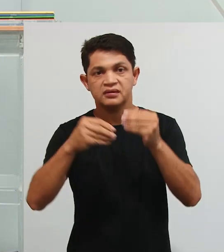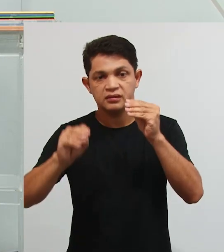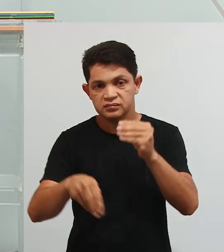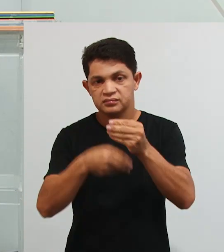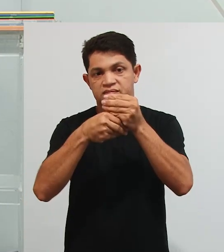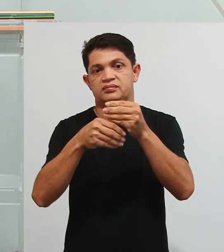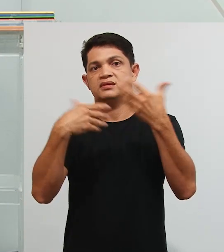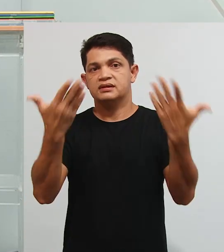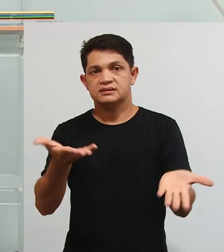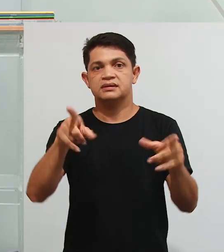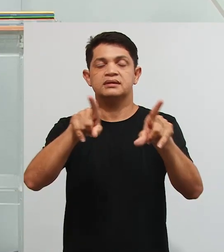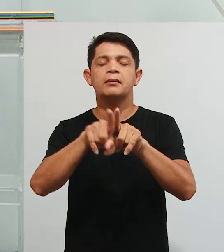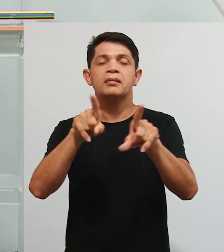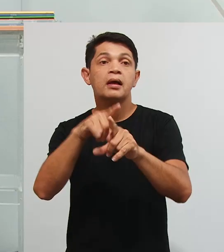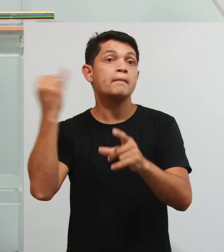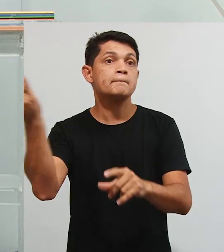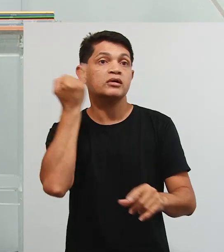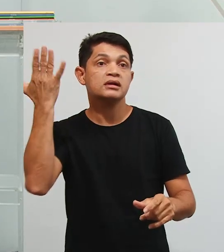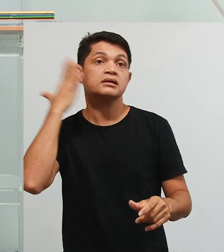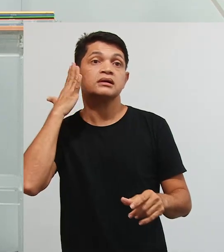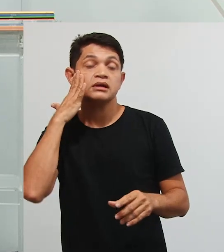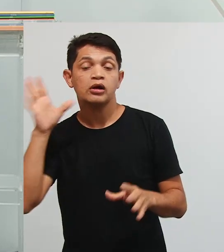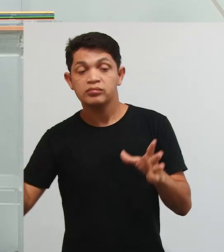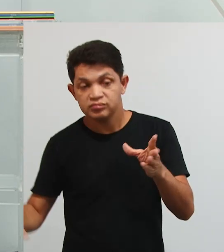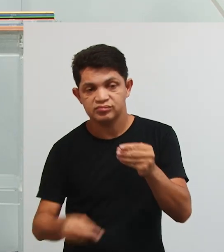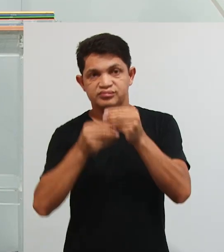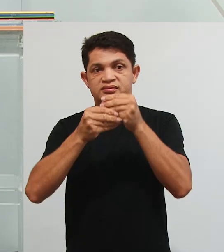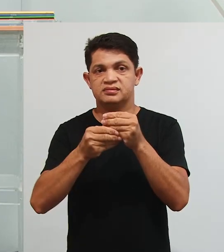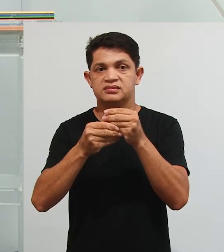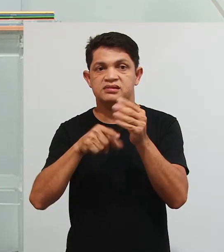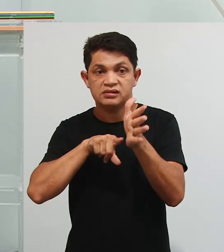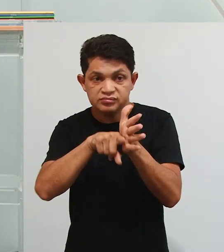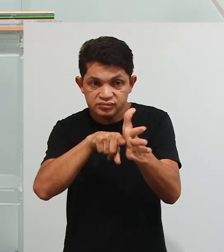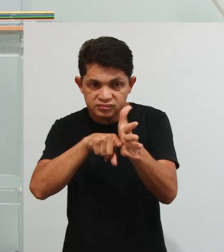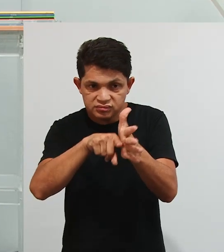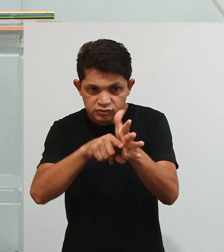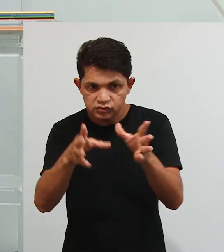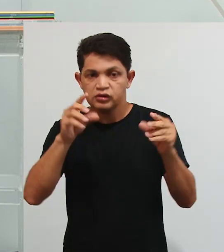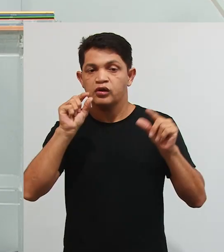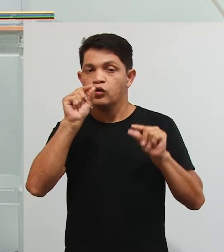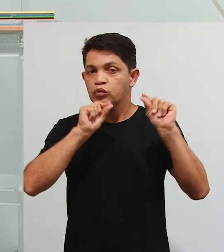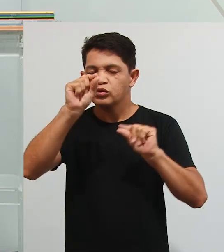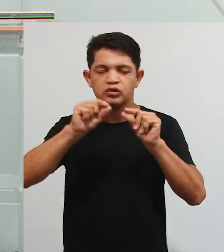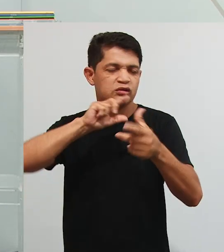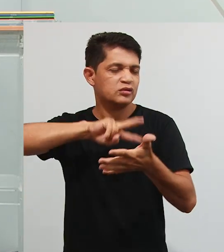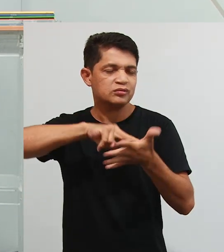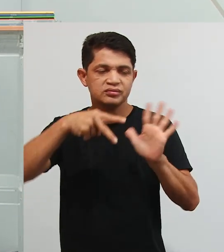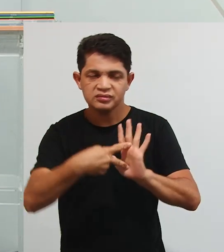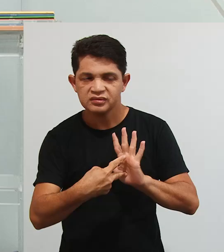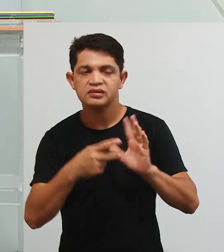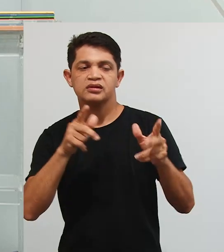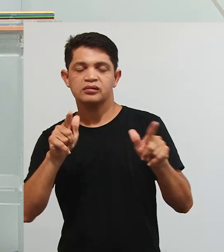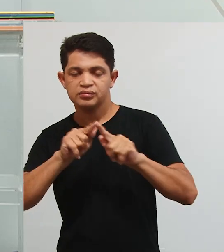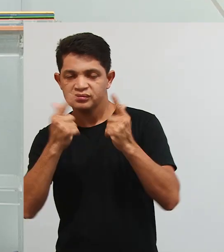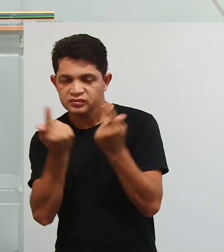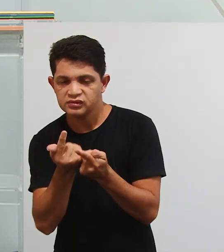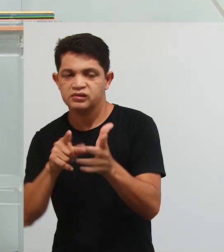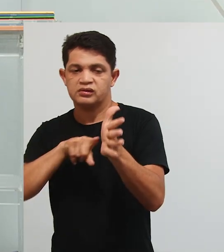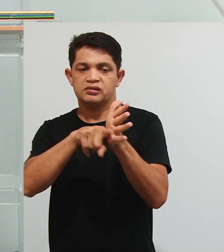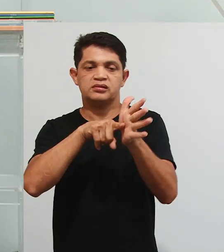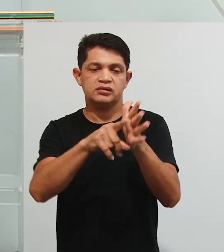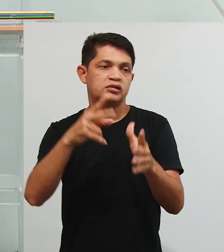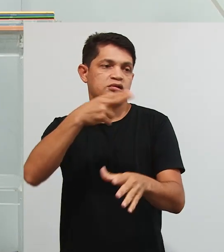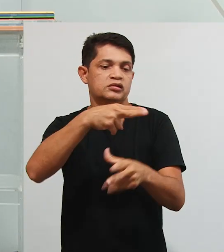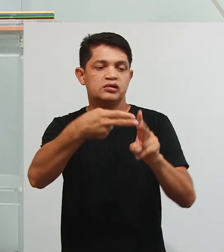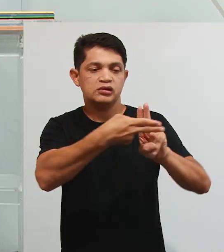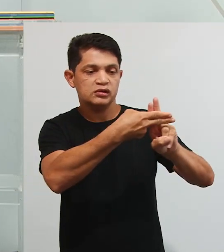respaldo institucional para a realização dos processos investigativos. É claro que o GEPED é um dos grupos de pesquisa do Campus Porto